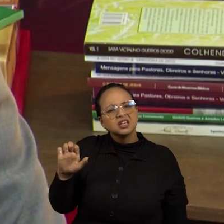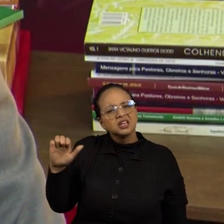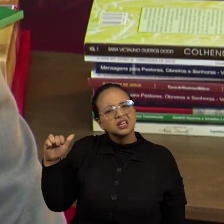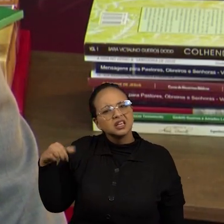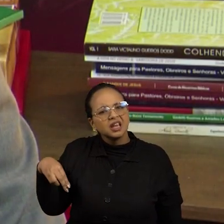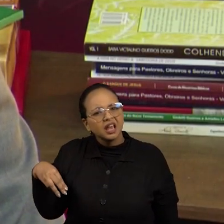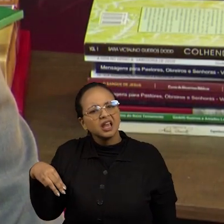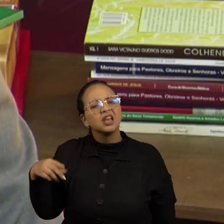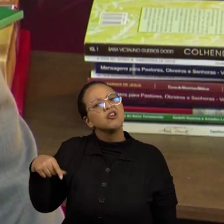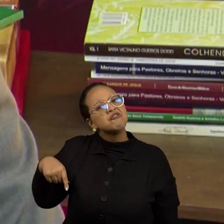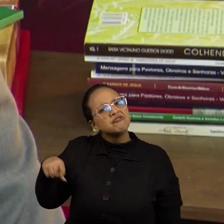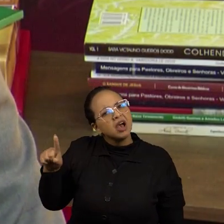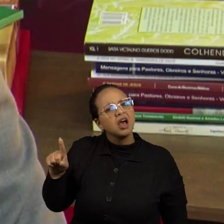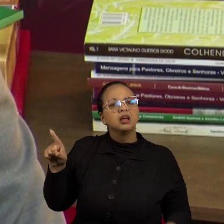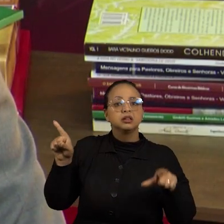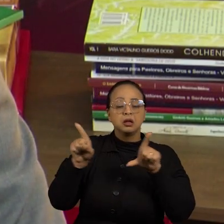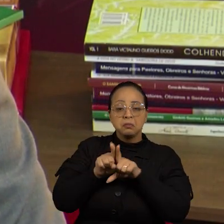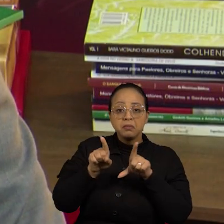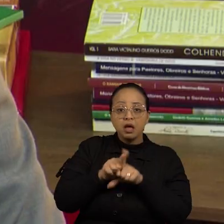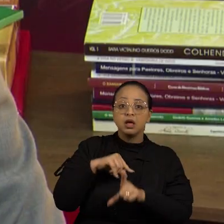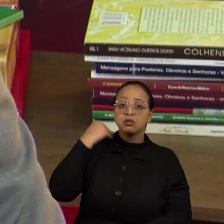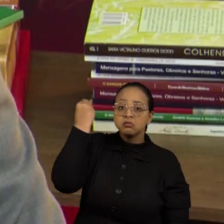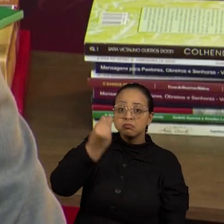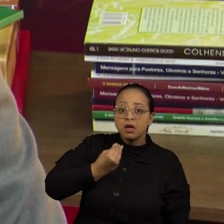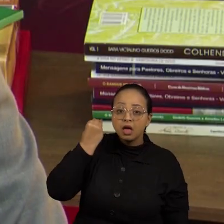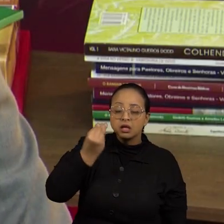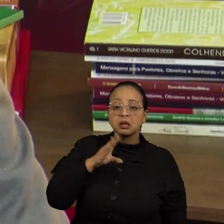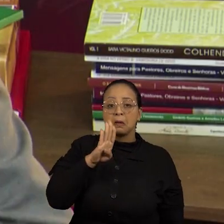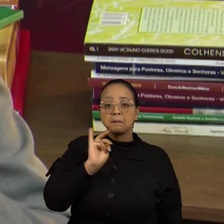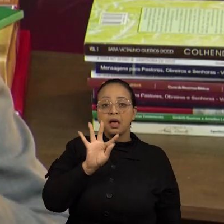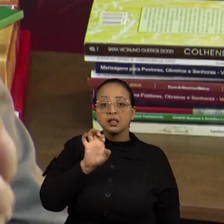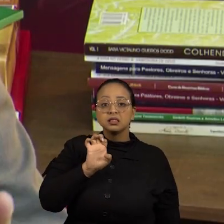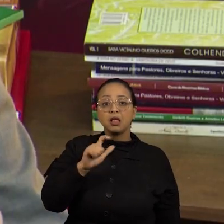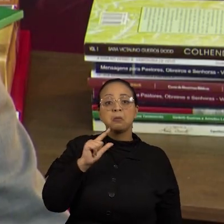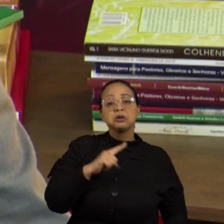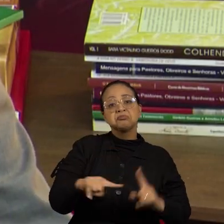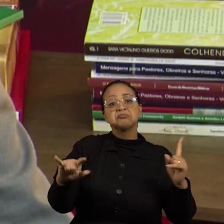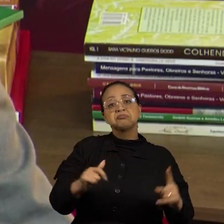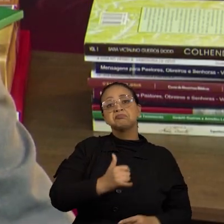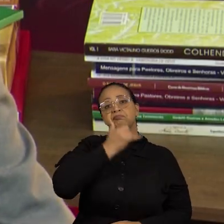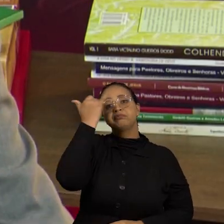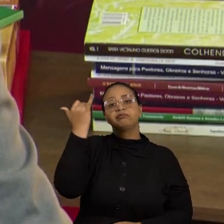armar a sua tenda em Betel, de viver uma experiência com Deus, mas